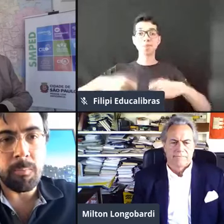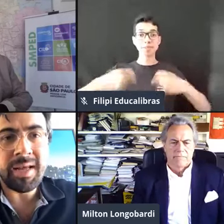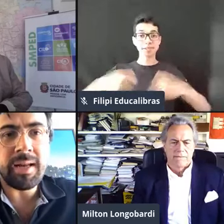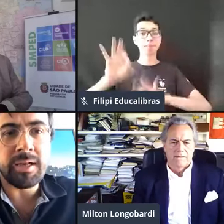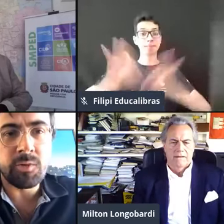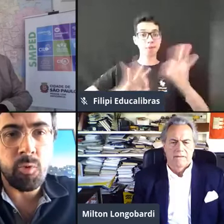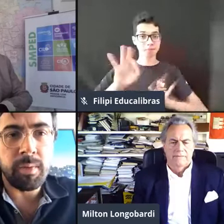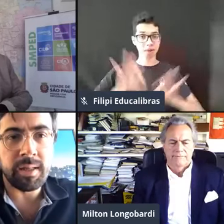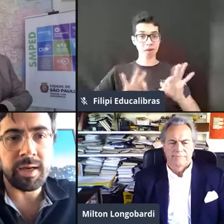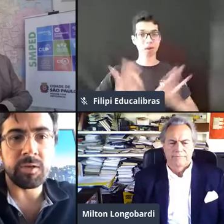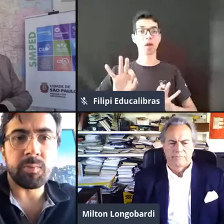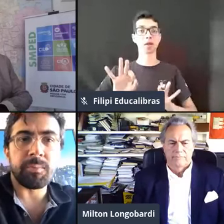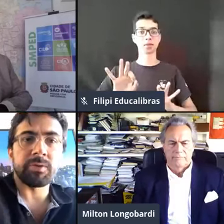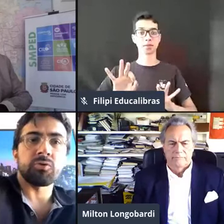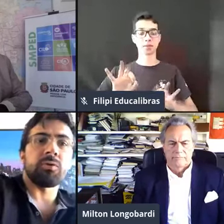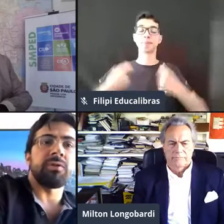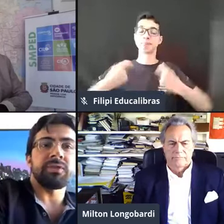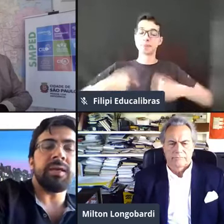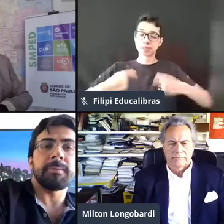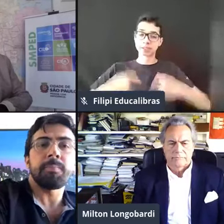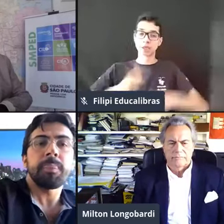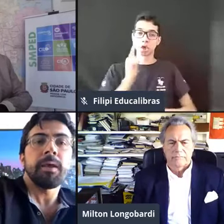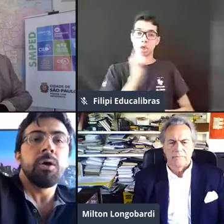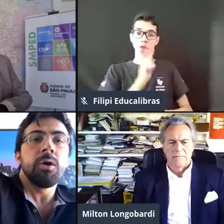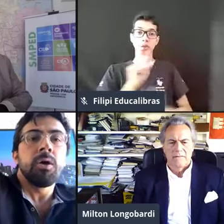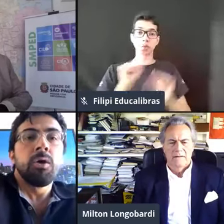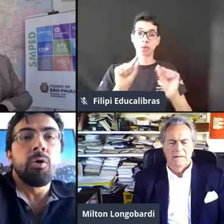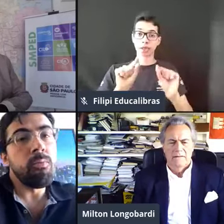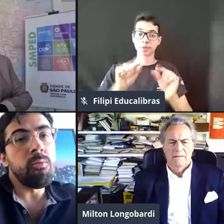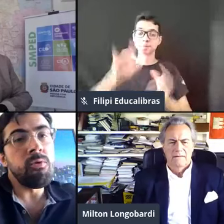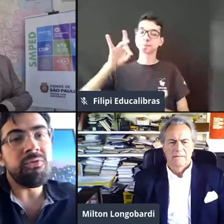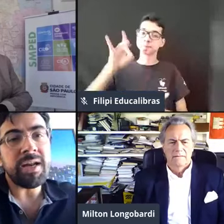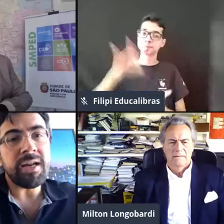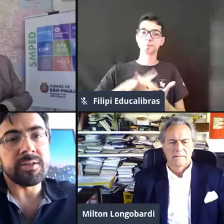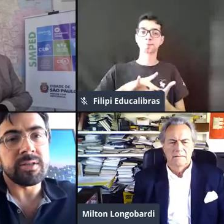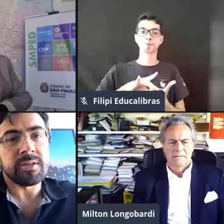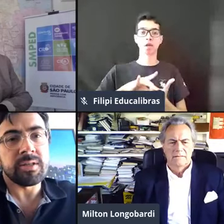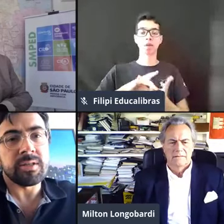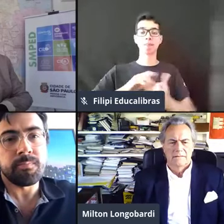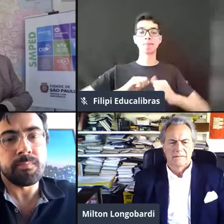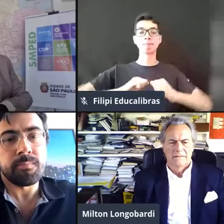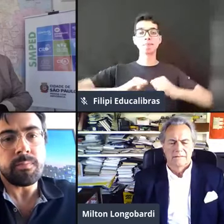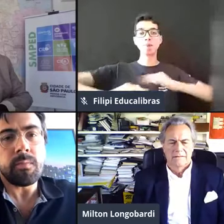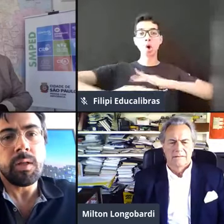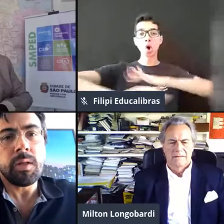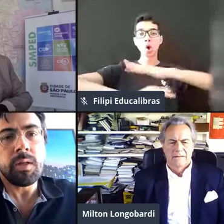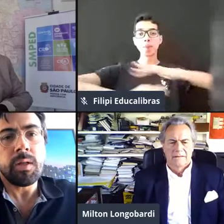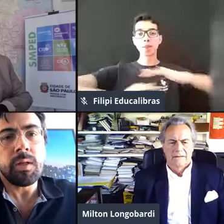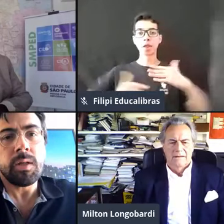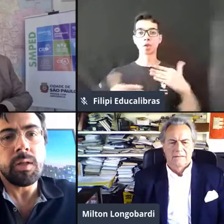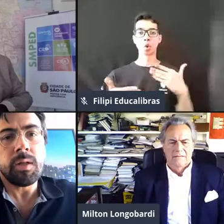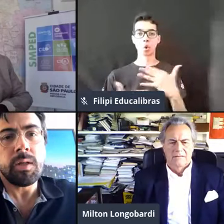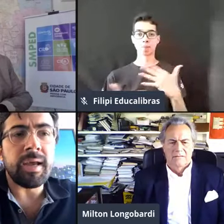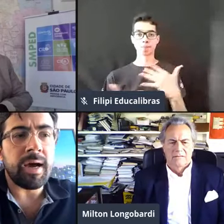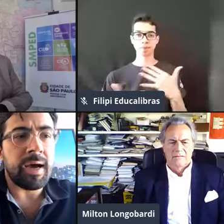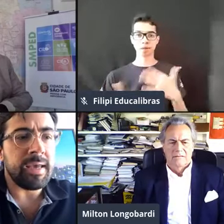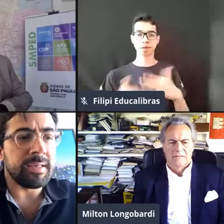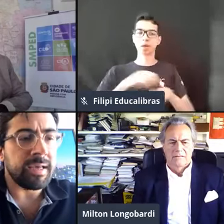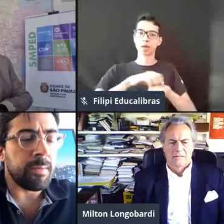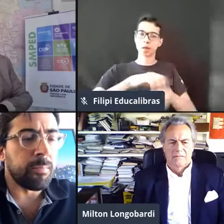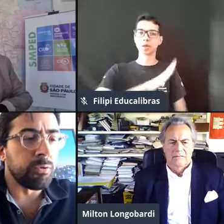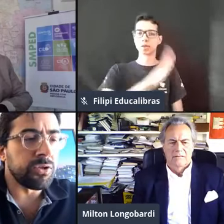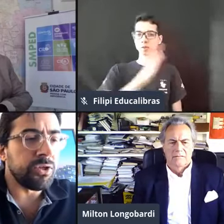condição plena de mobilidade para a pessoa com deficiência, como varejista. A gente tem